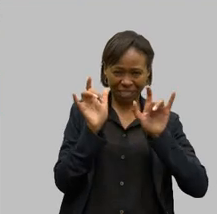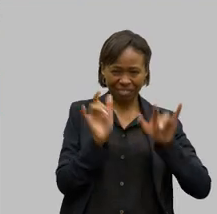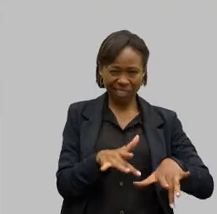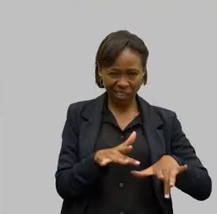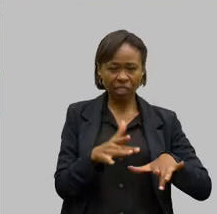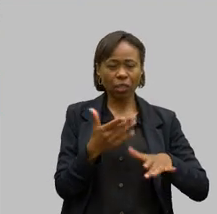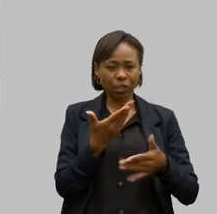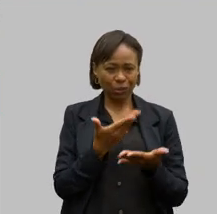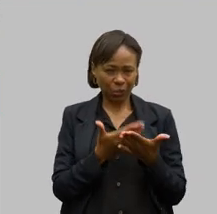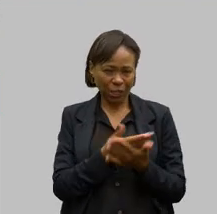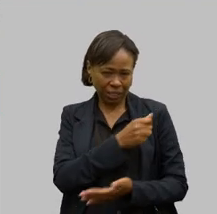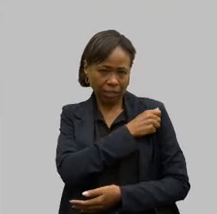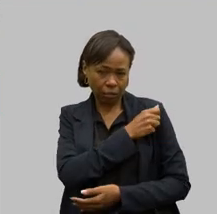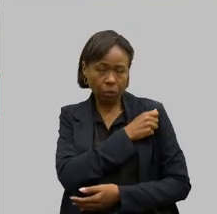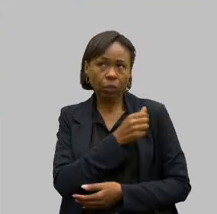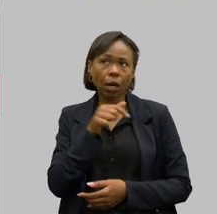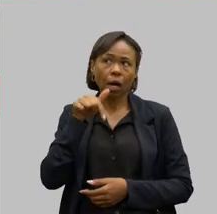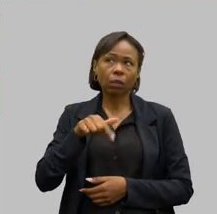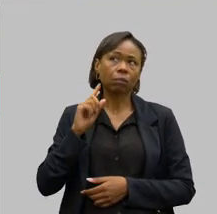a partir do ano passado,